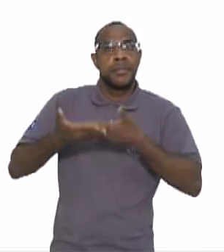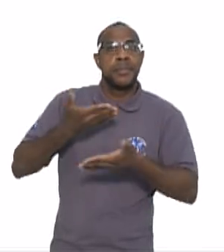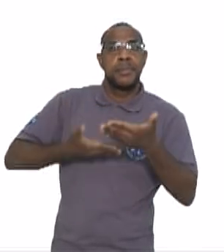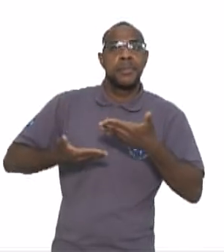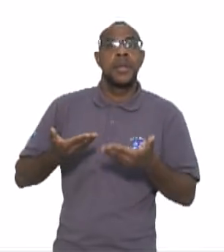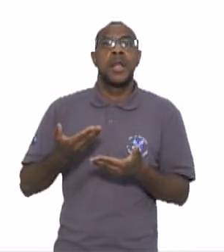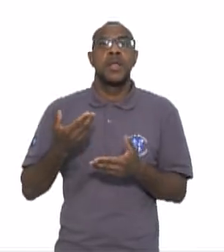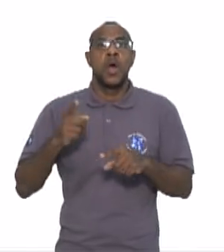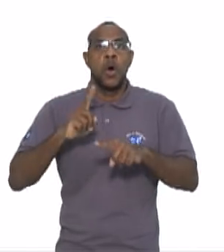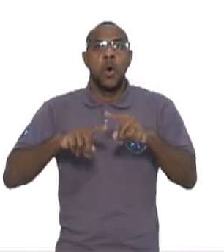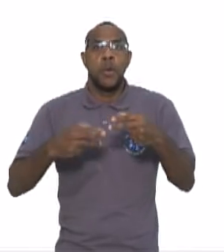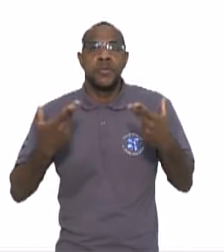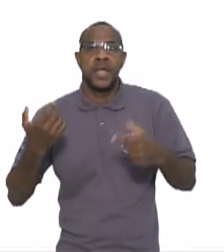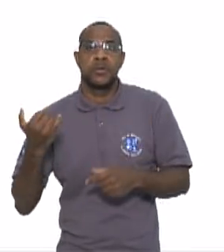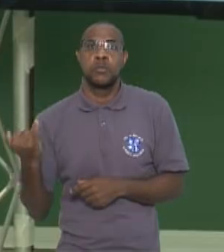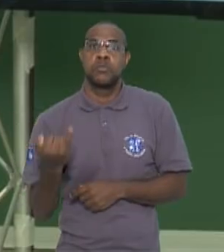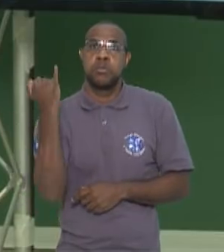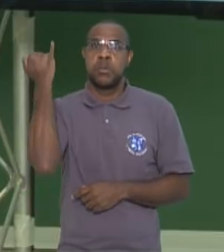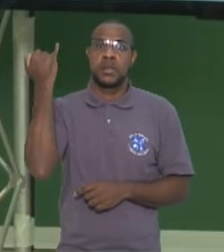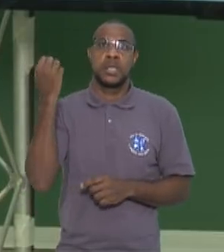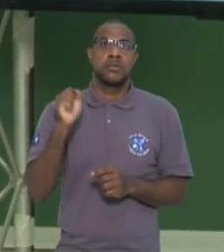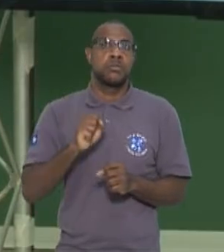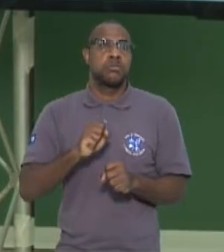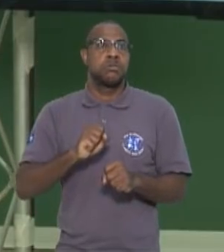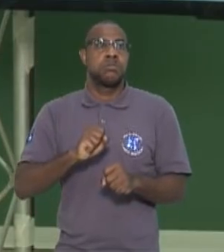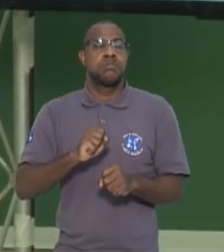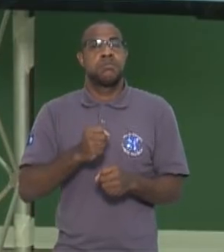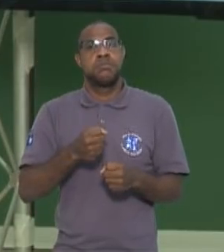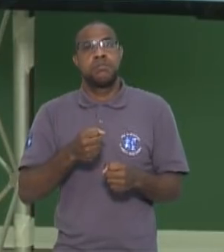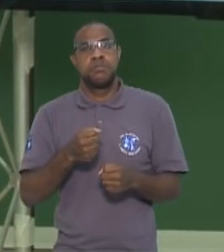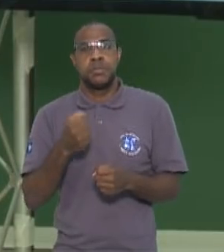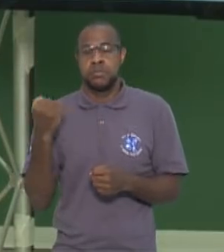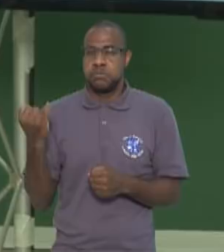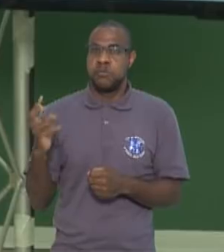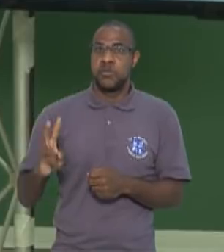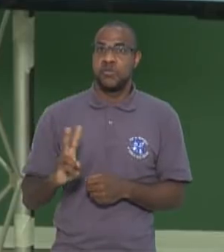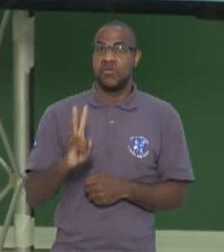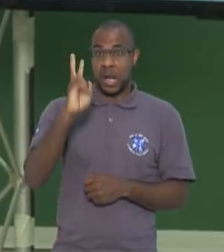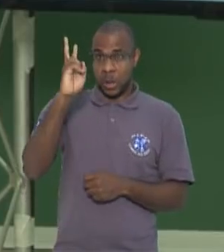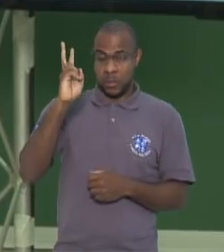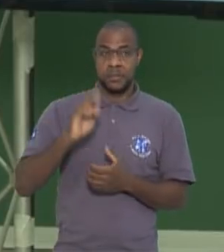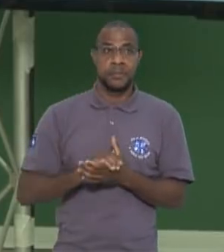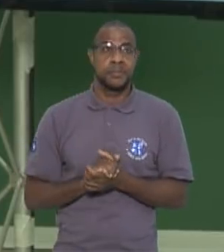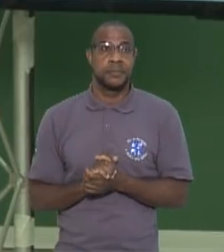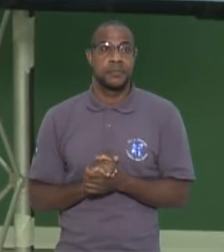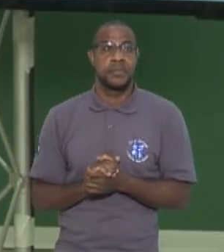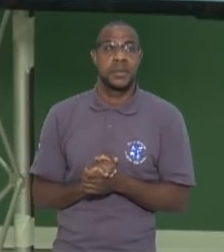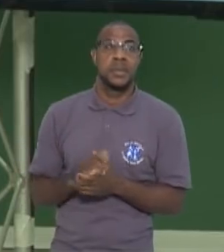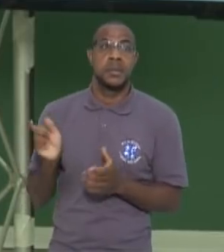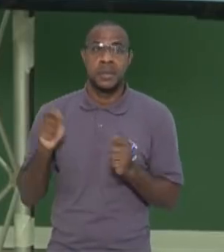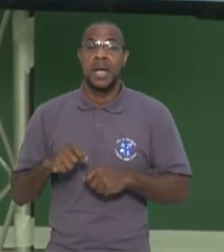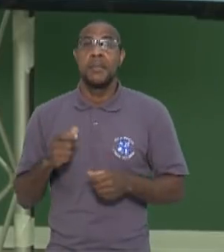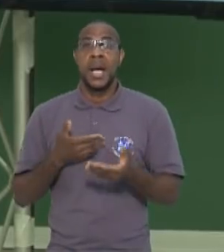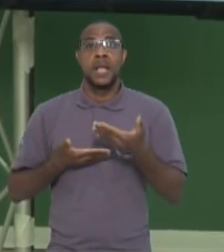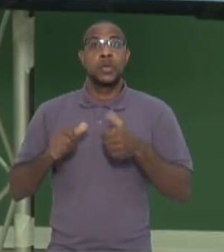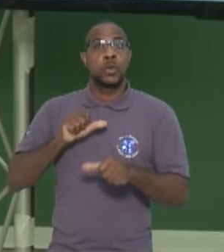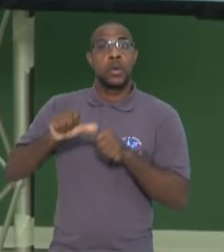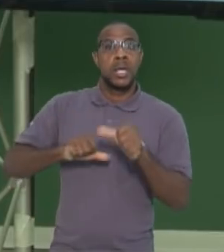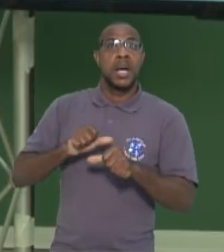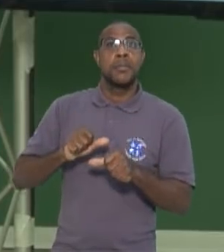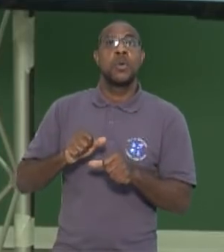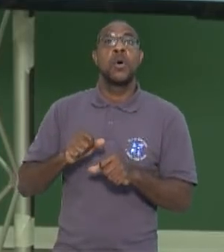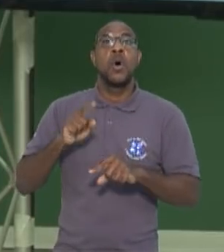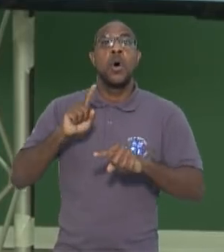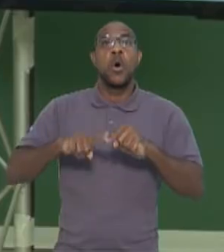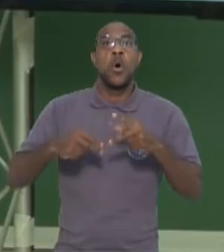valiosos. Então, eles são tão importantes culturalmente que eles são utilizados para trocar por objetos valiosos